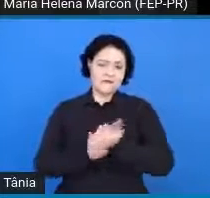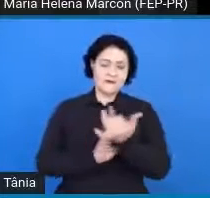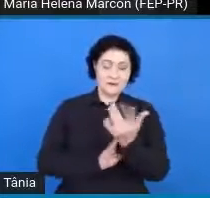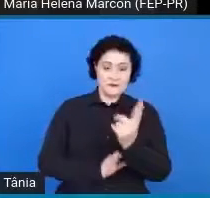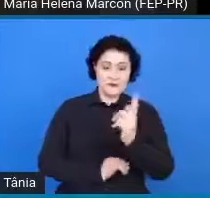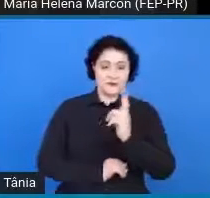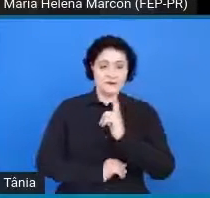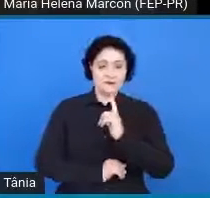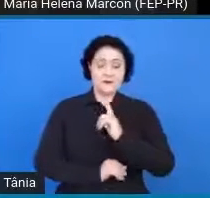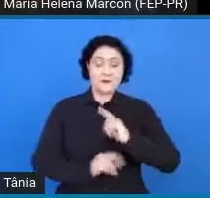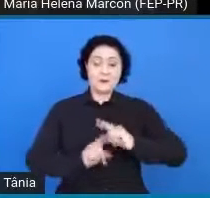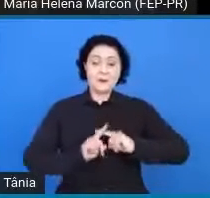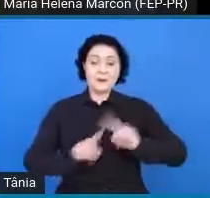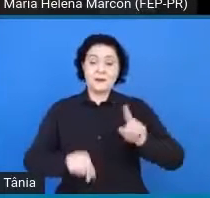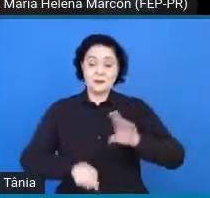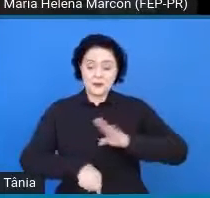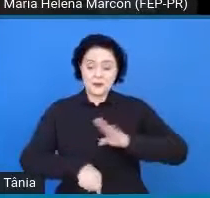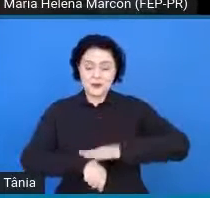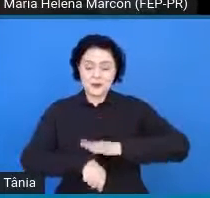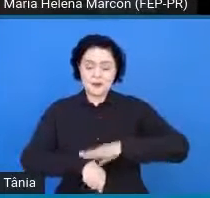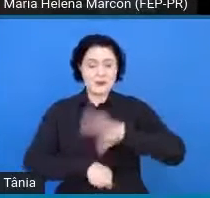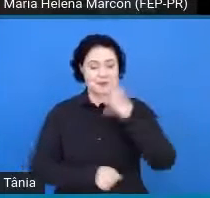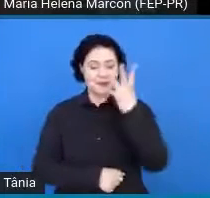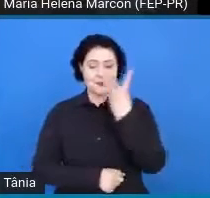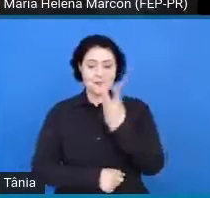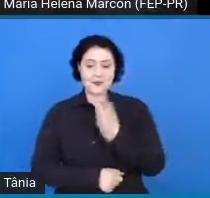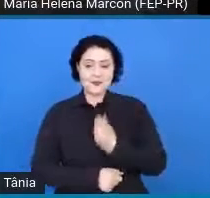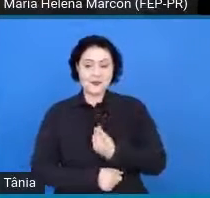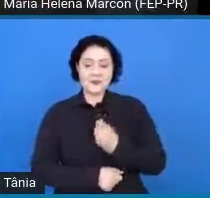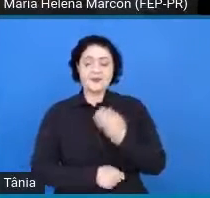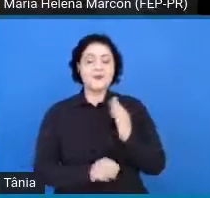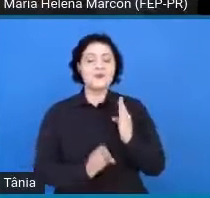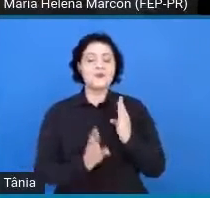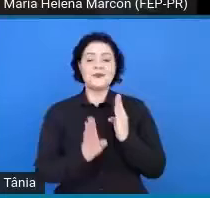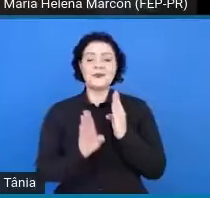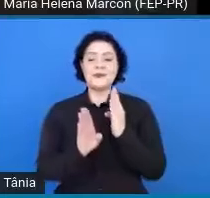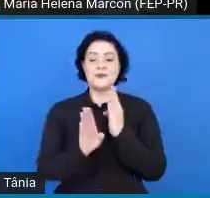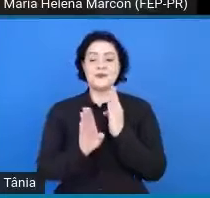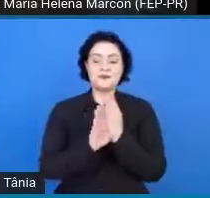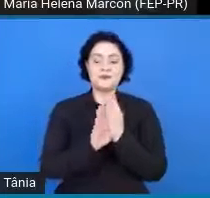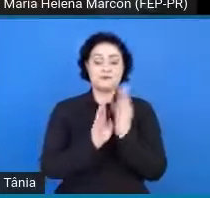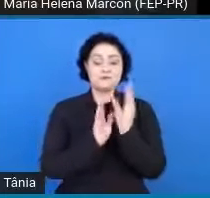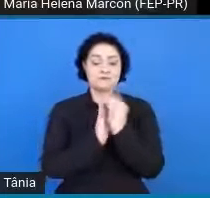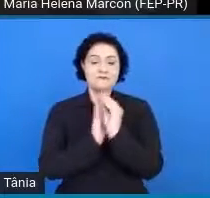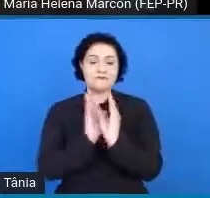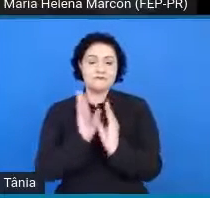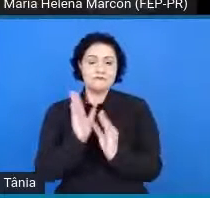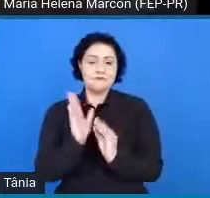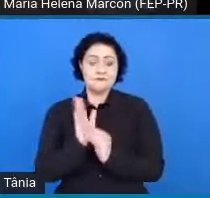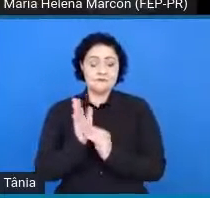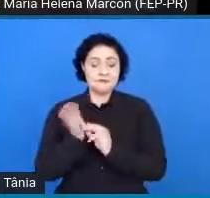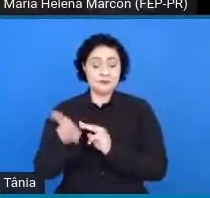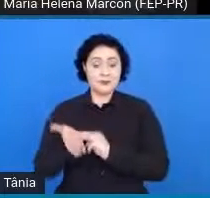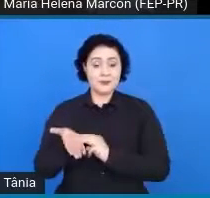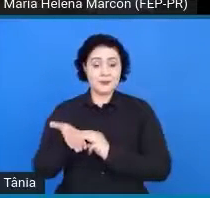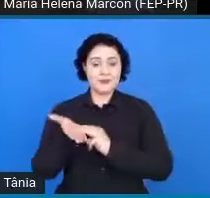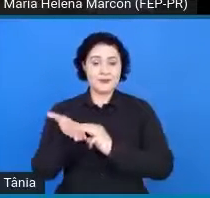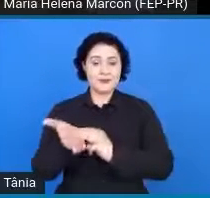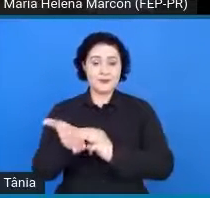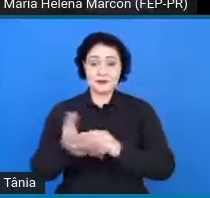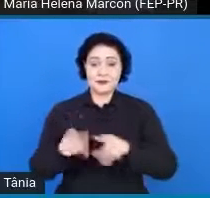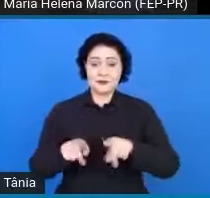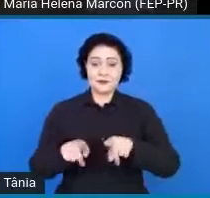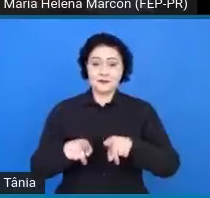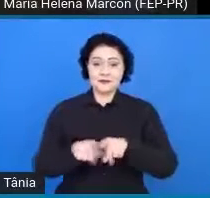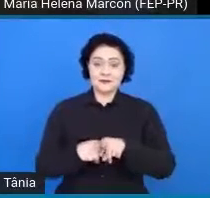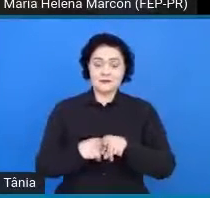mas a Momento Espírita pelo seu pelo seu conteúdo pela sua mensagem por ser uma mensagem